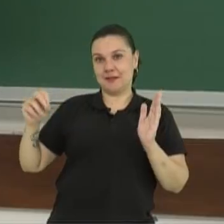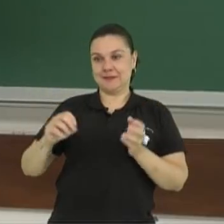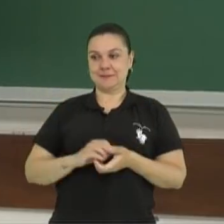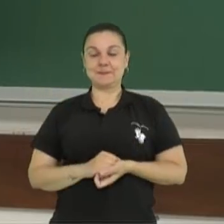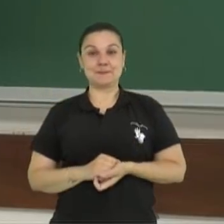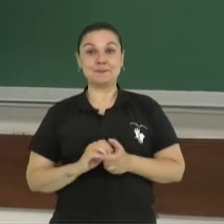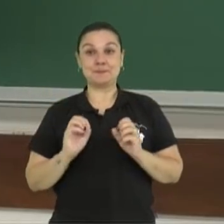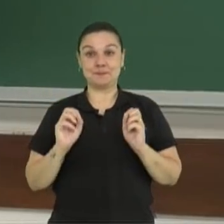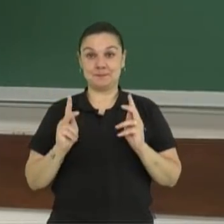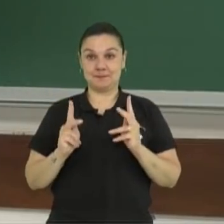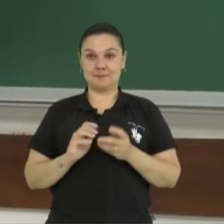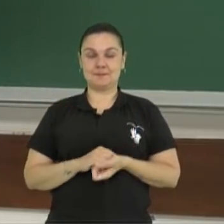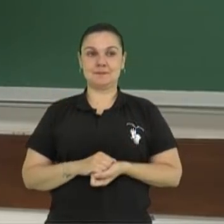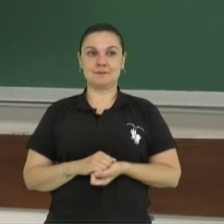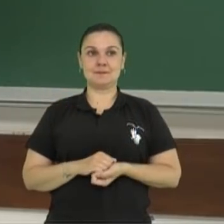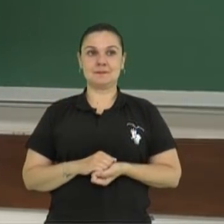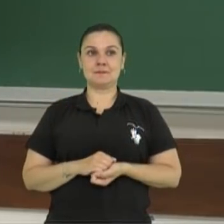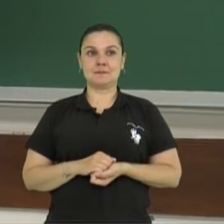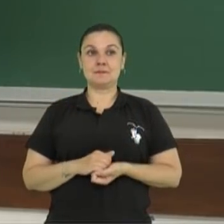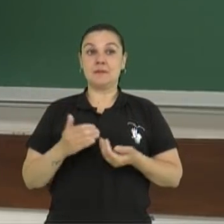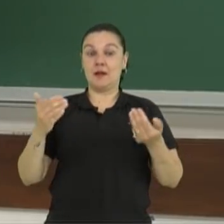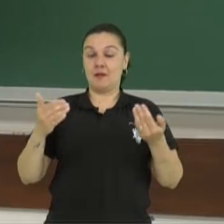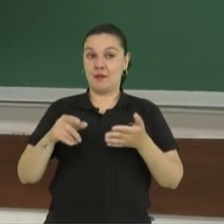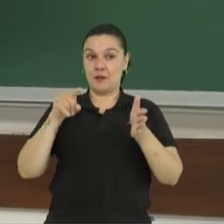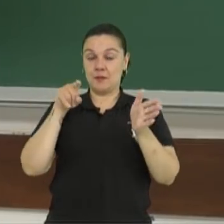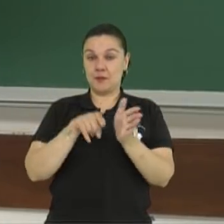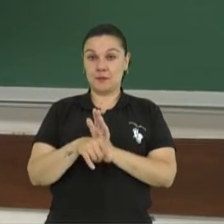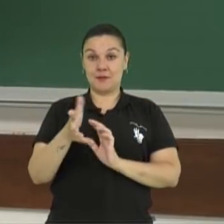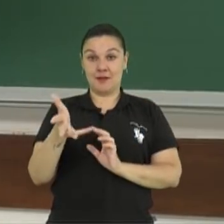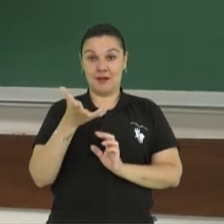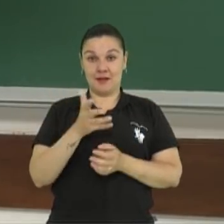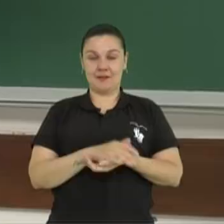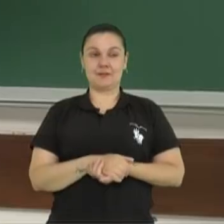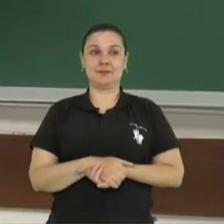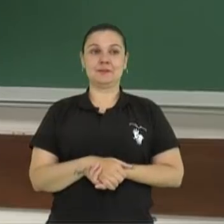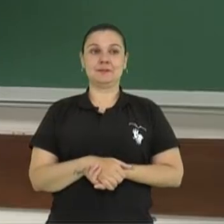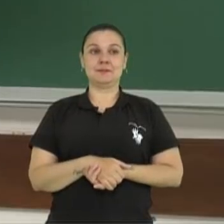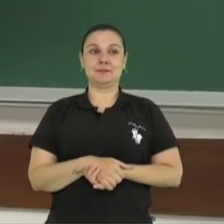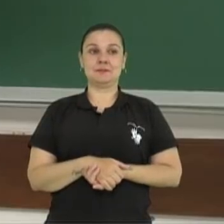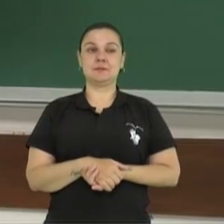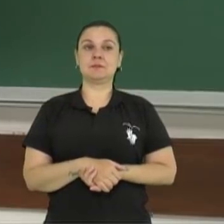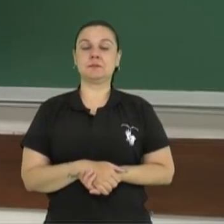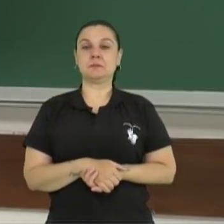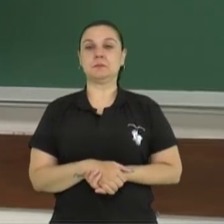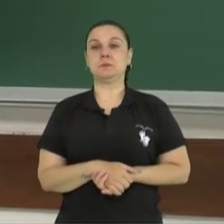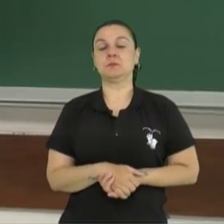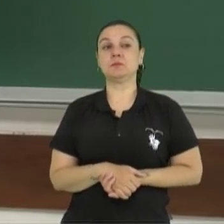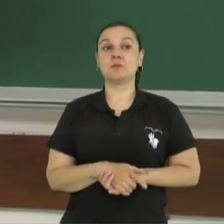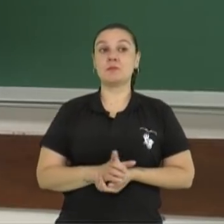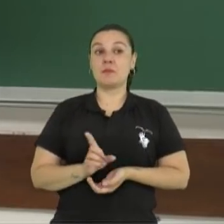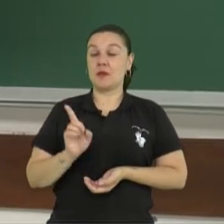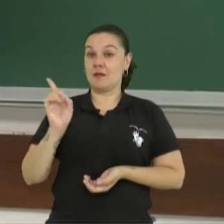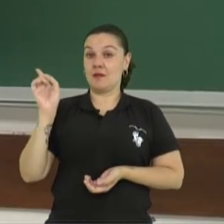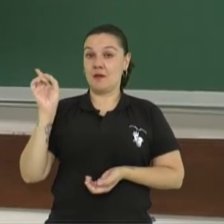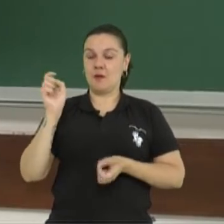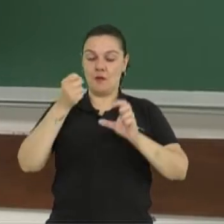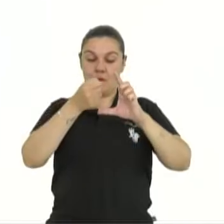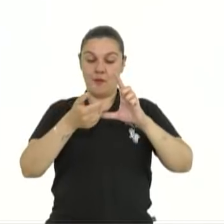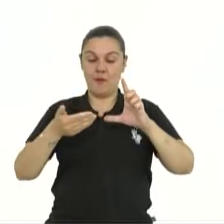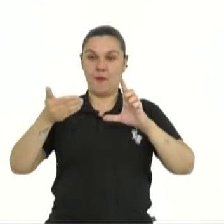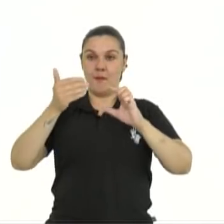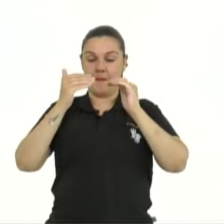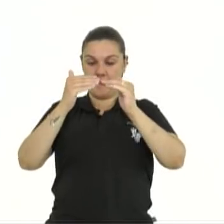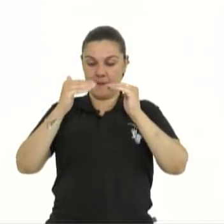50, ok? E agora nós vamos para uma atividade, presta bastante atenção. Então, nós temos um